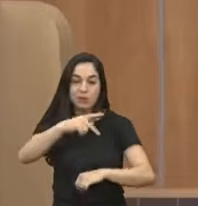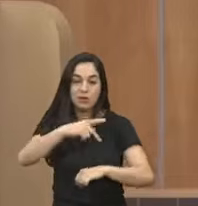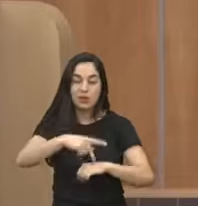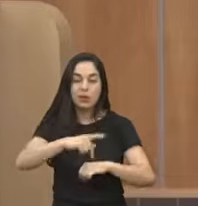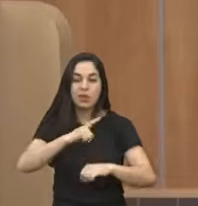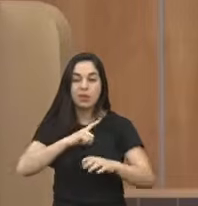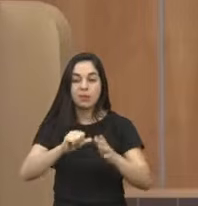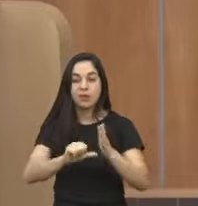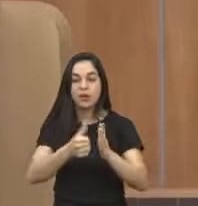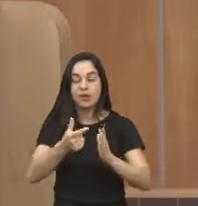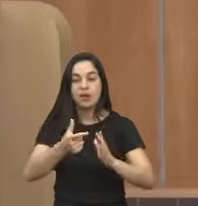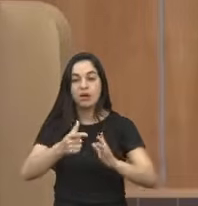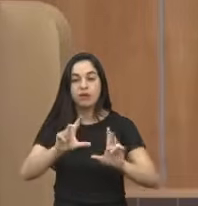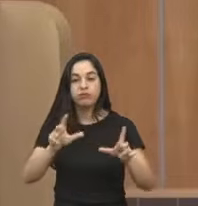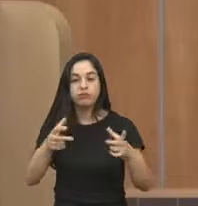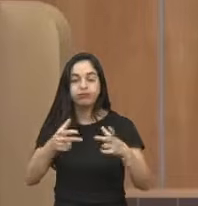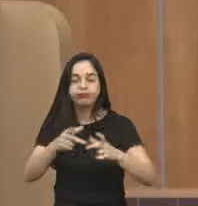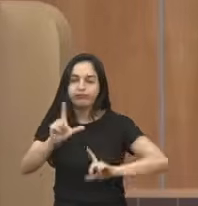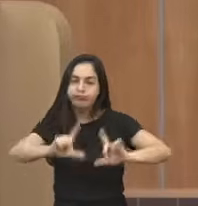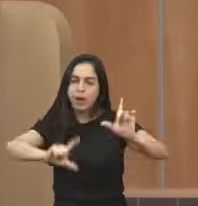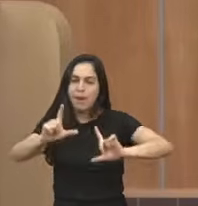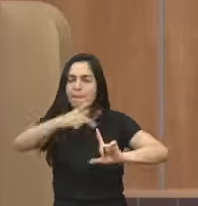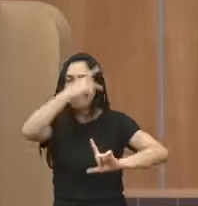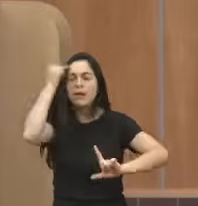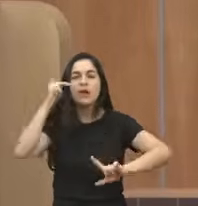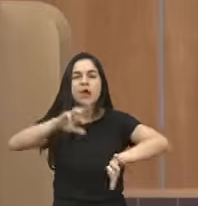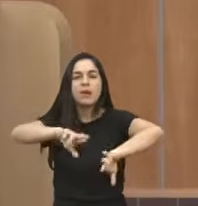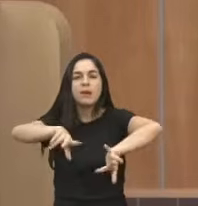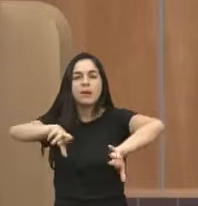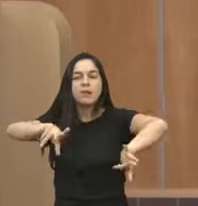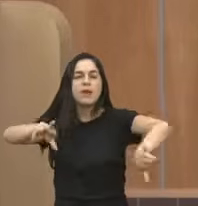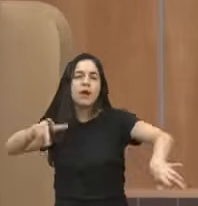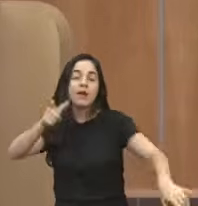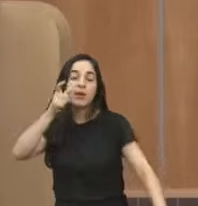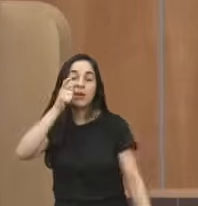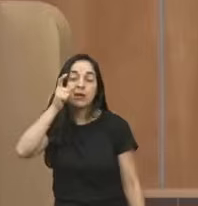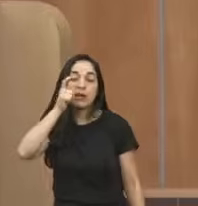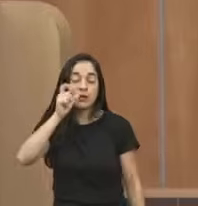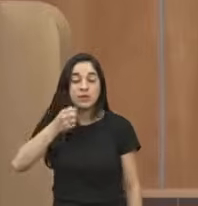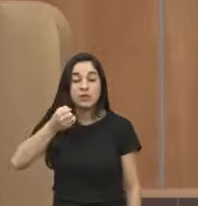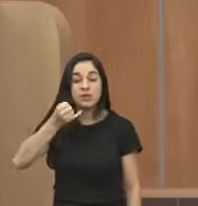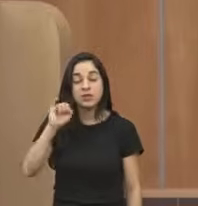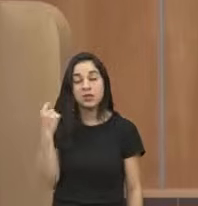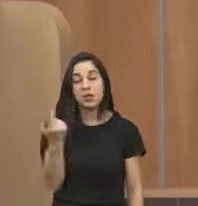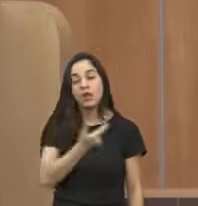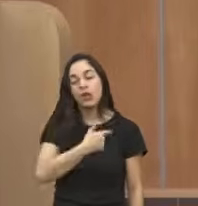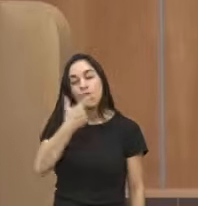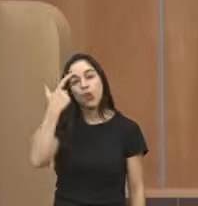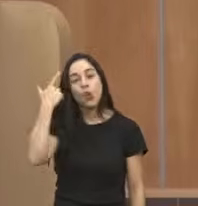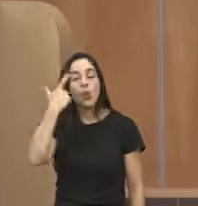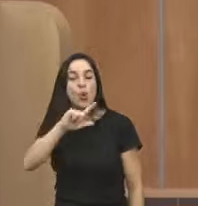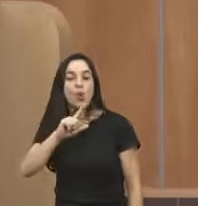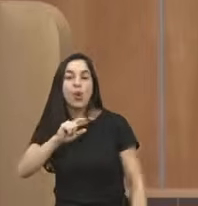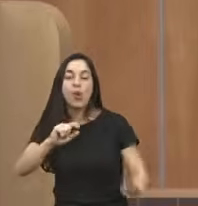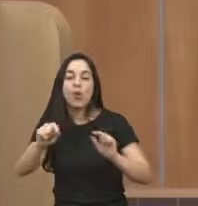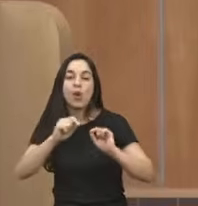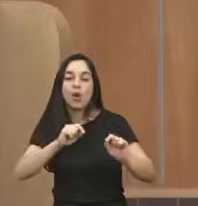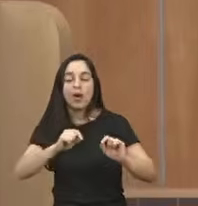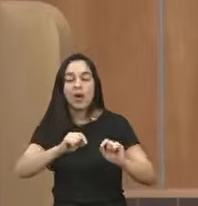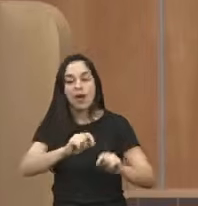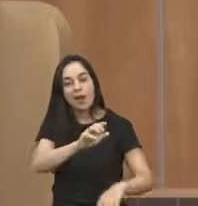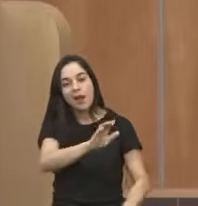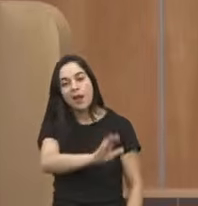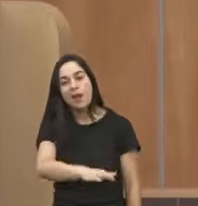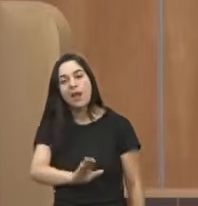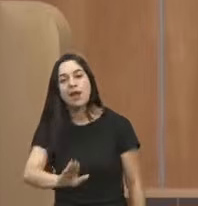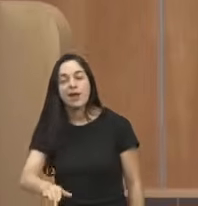ela está passando na casa de muita gente. Se nós conseguirmos, vereador Sufar, atrair uma